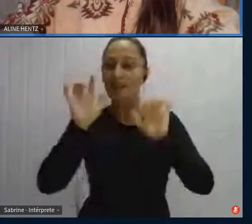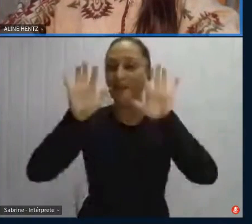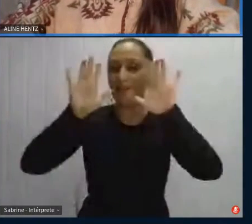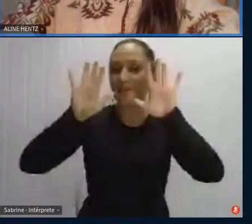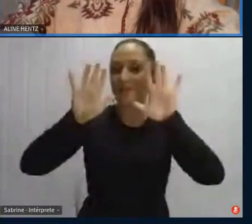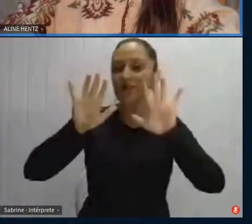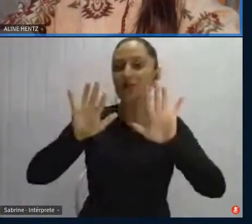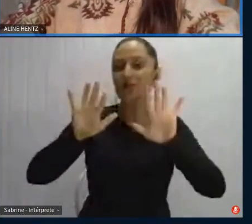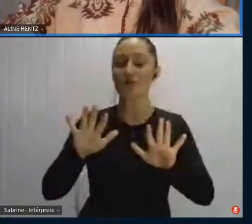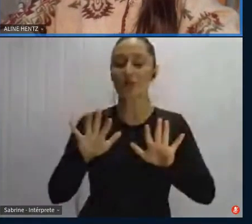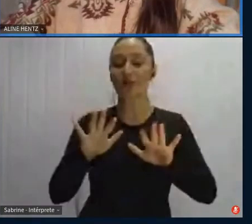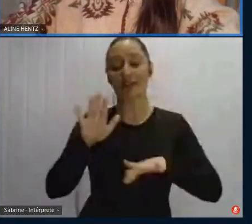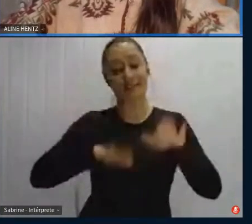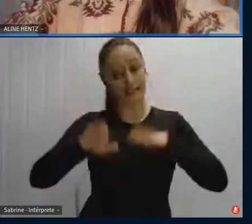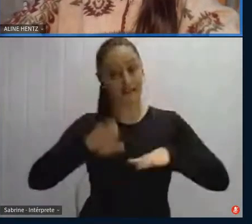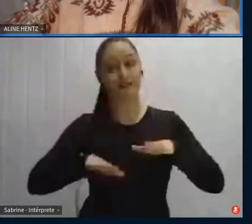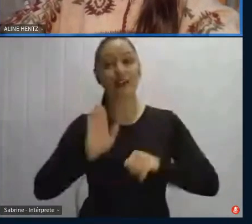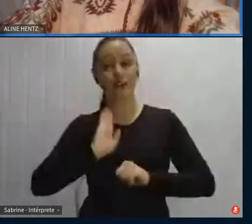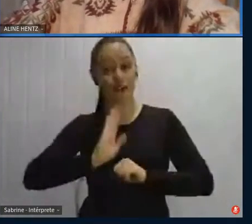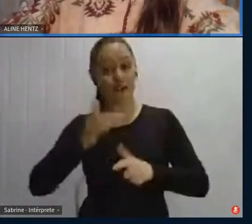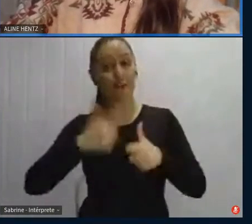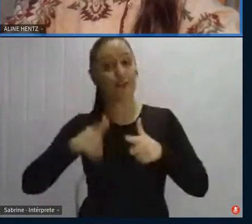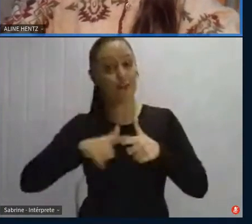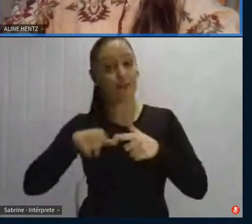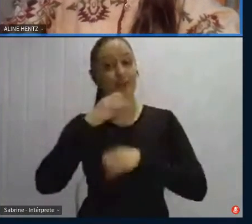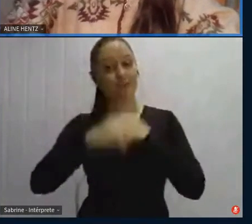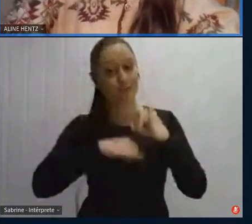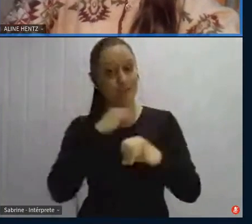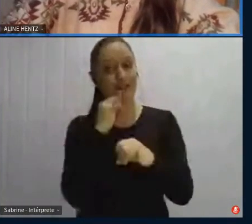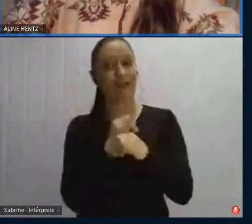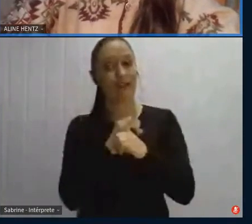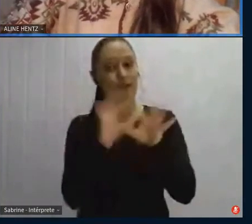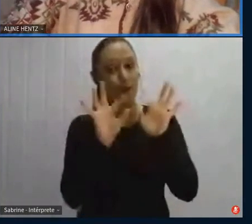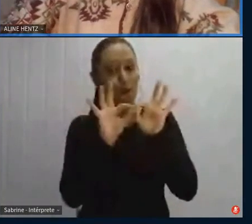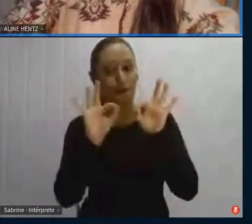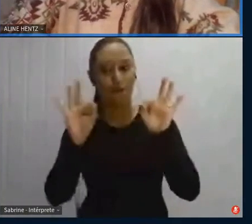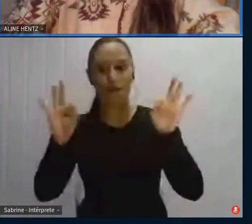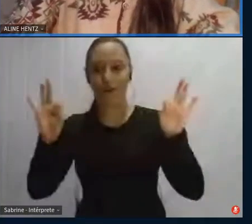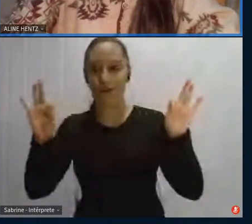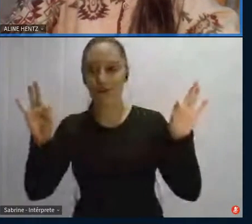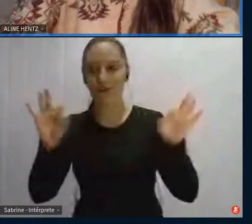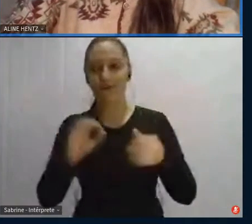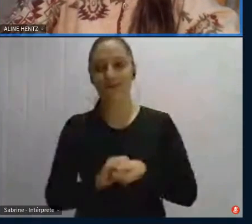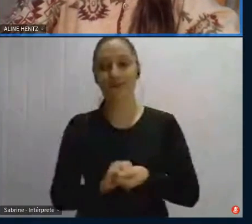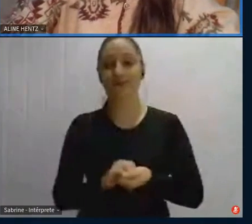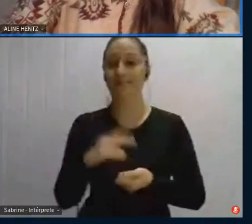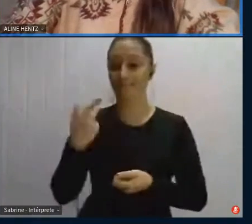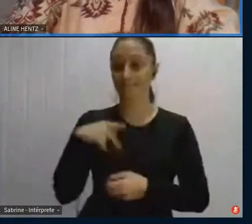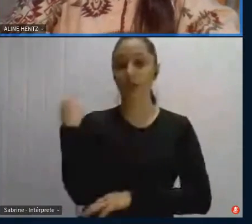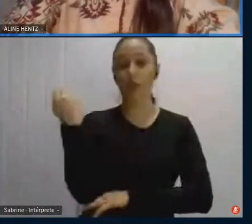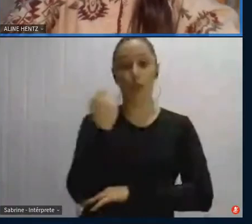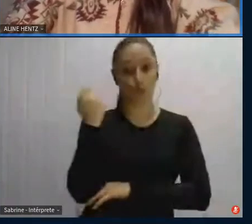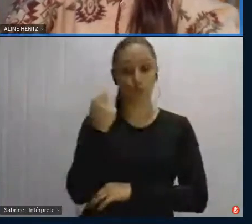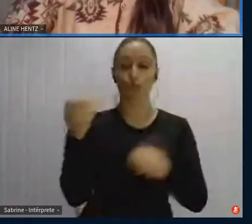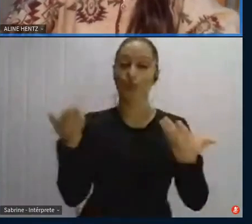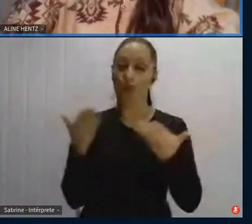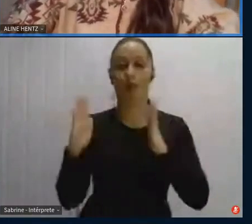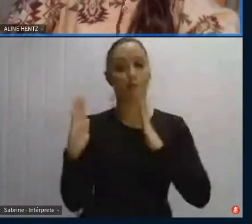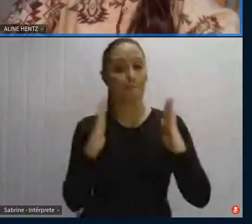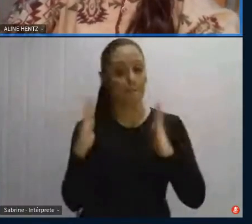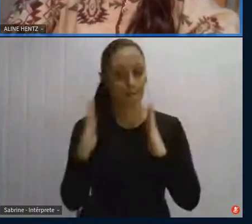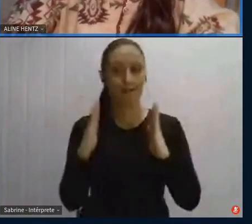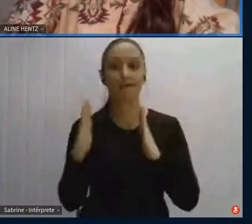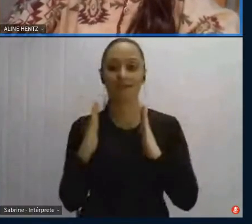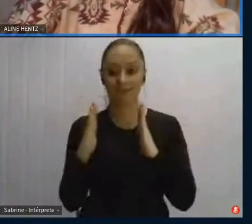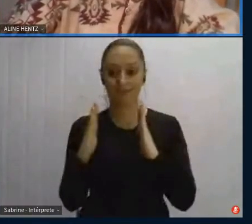um efeito aqui nas linhas de internet. Enfim. Rio Grande do Sul está passando por uma fase, pessoal aí do resto